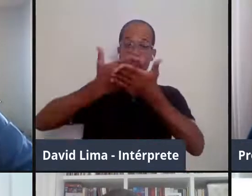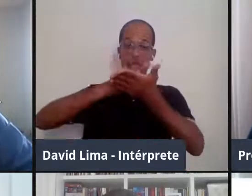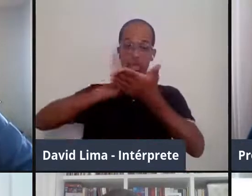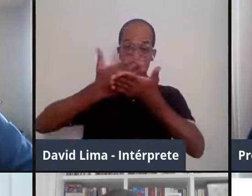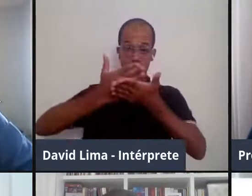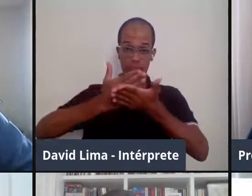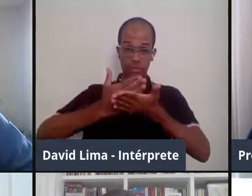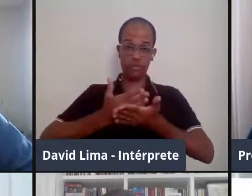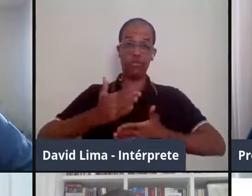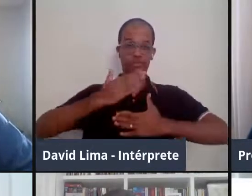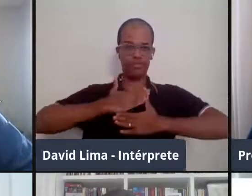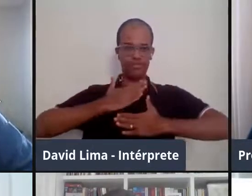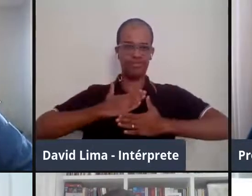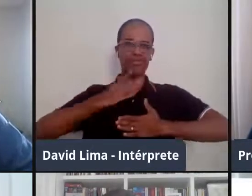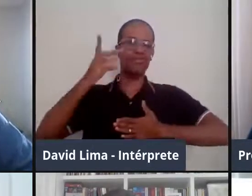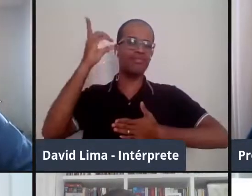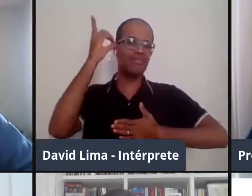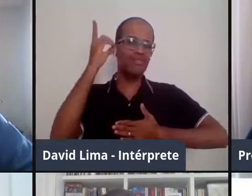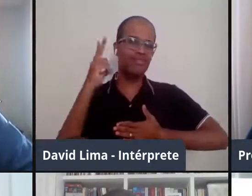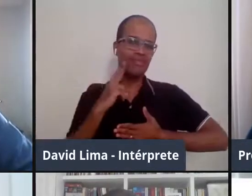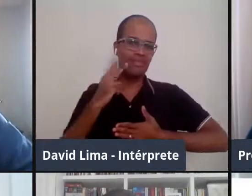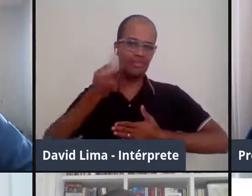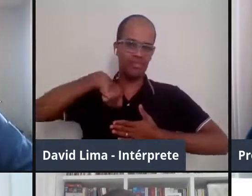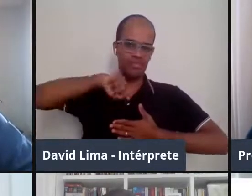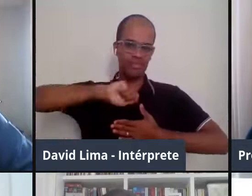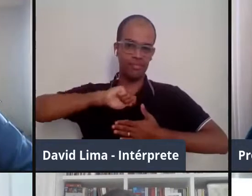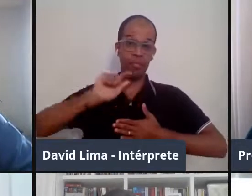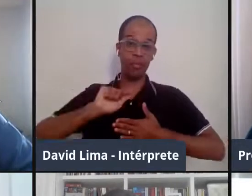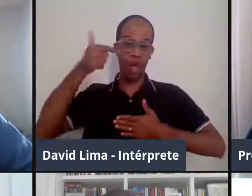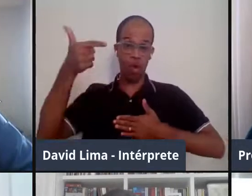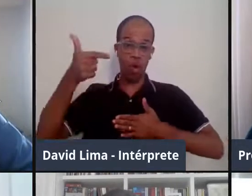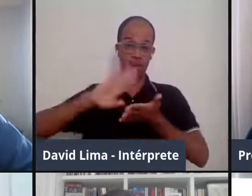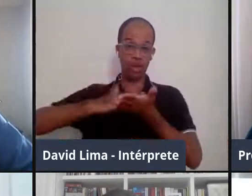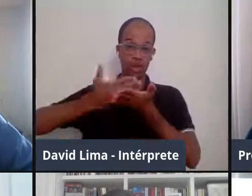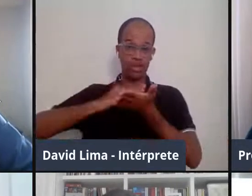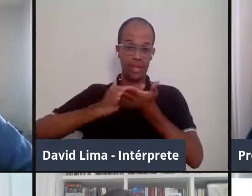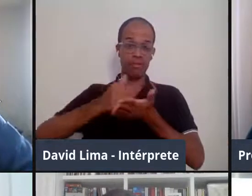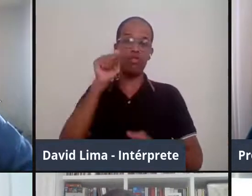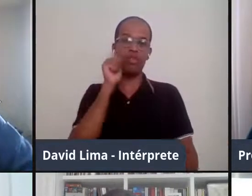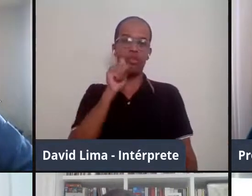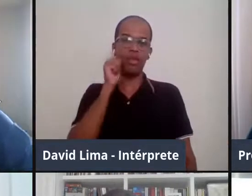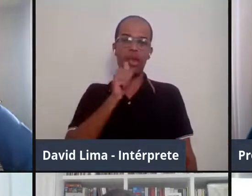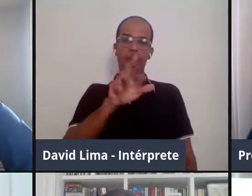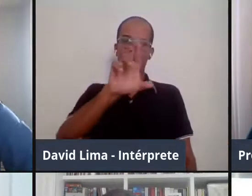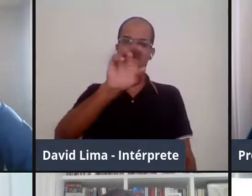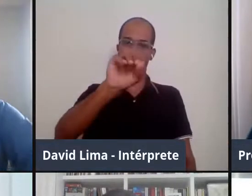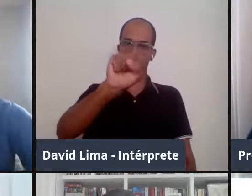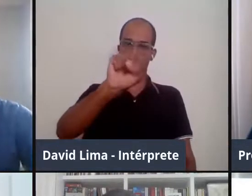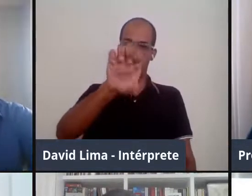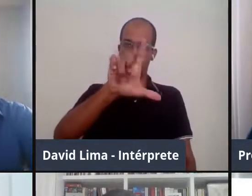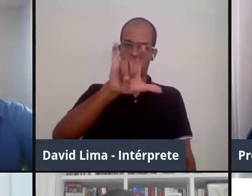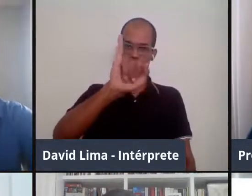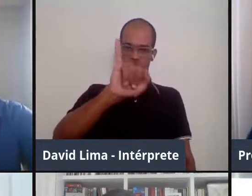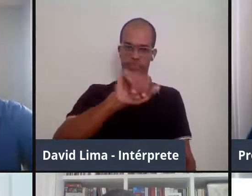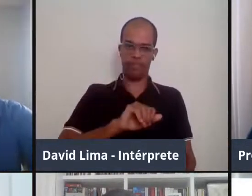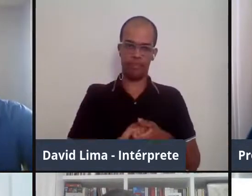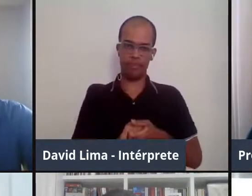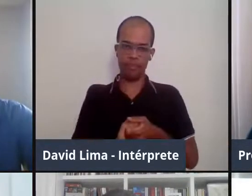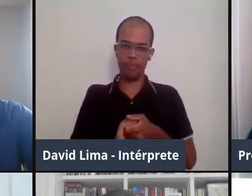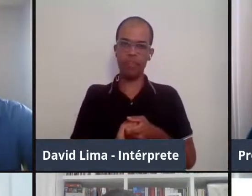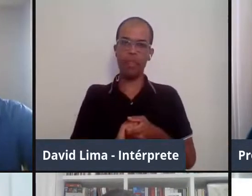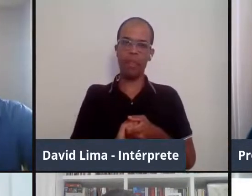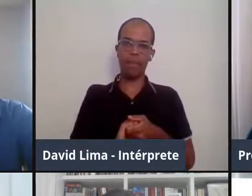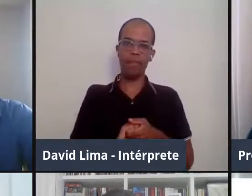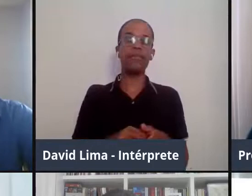Libras o senhor David Lima e a senhora Roseli, intérprete de Libras, Roseli também, e a senhora Roseli.